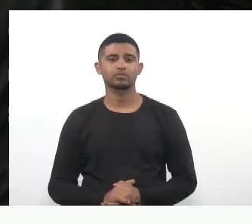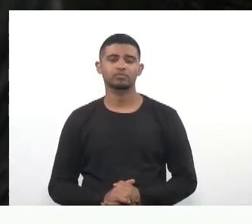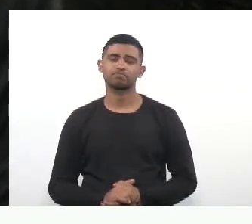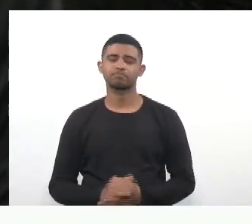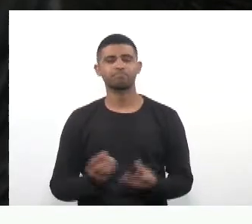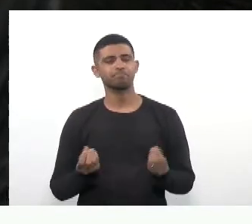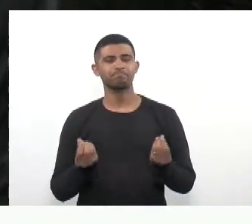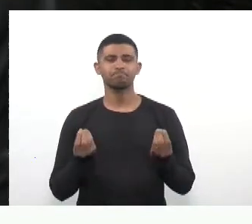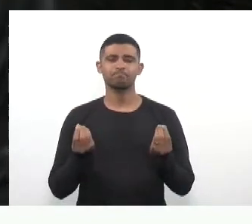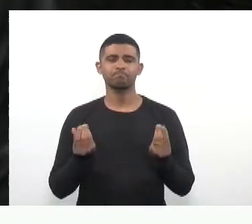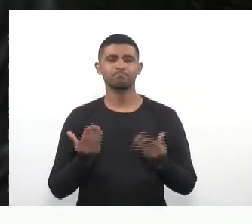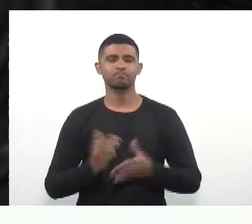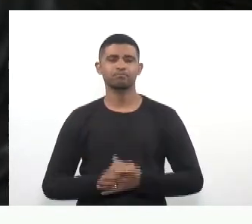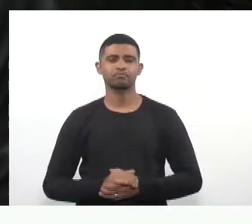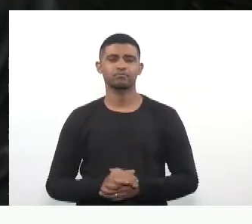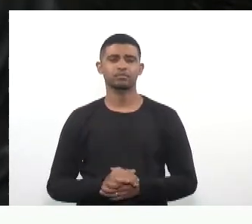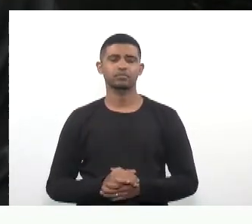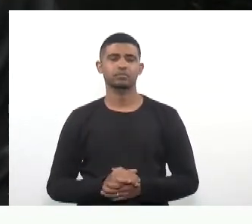podemos dizer assim, uma certa